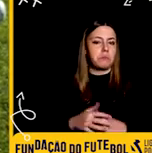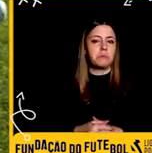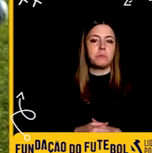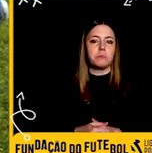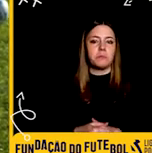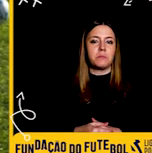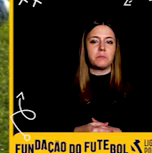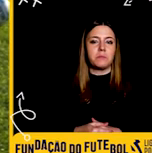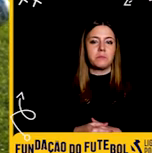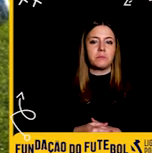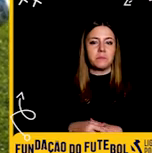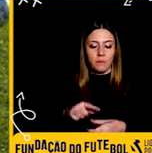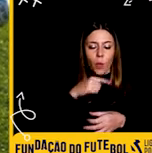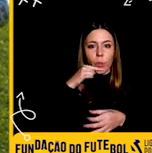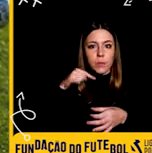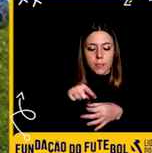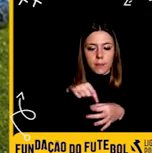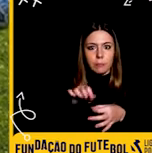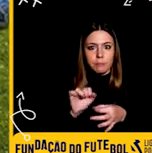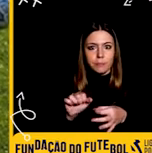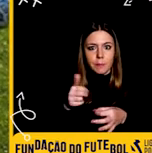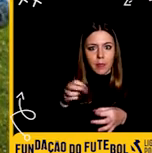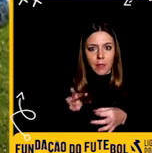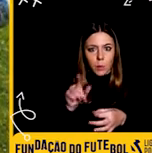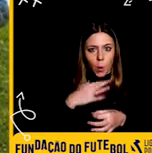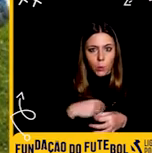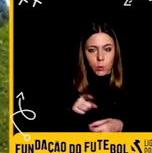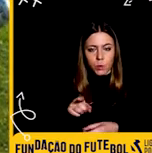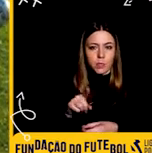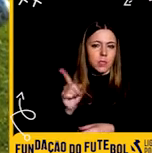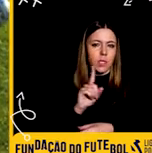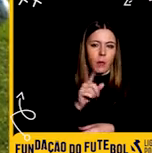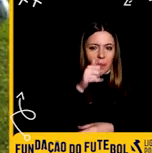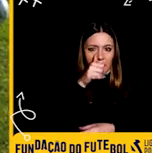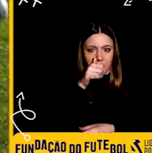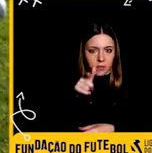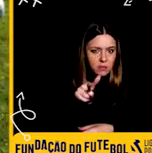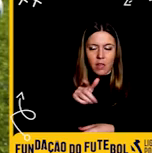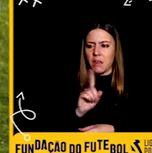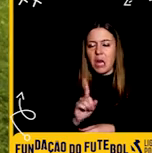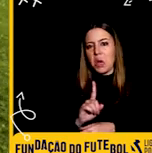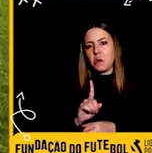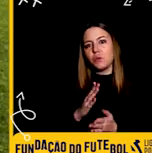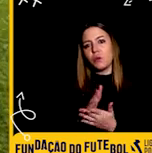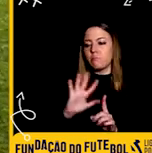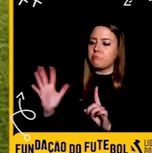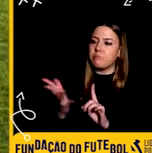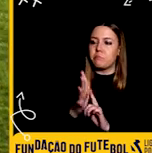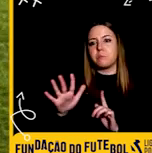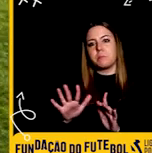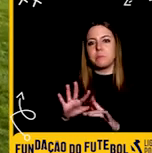por aí. Ok. Pastéis de Belém, é a tua praia? Não, por acaso não. Não? Mas, mais pelo... mais pela zona em si. Certo, é muito